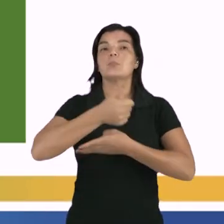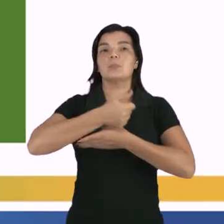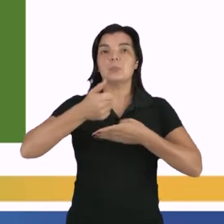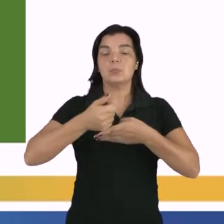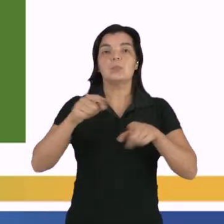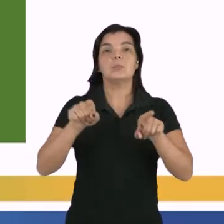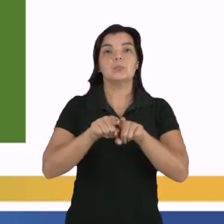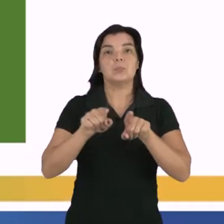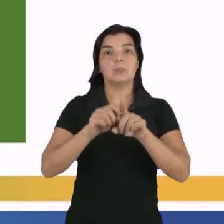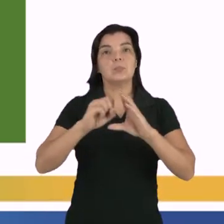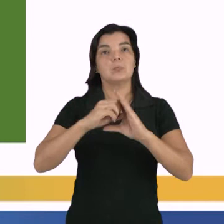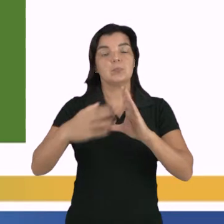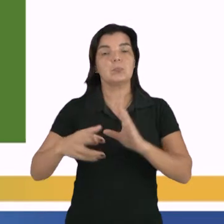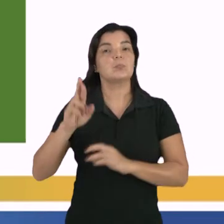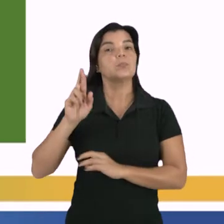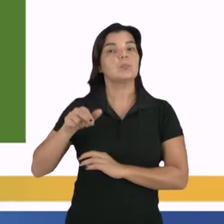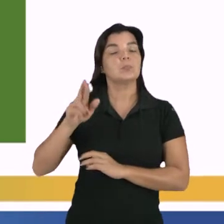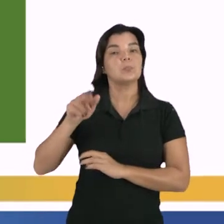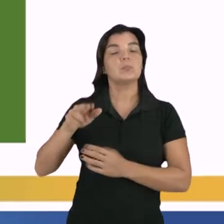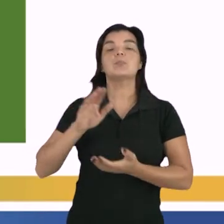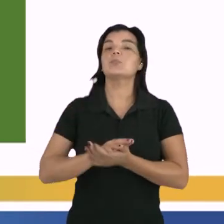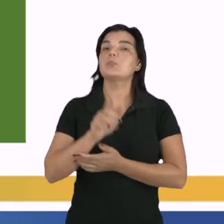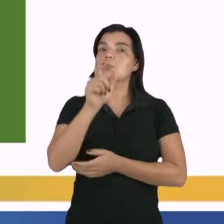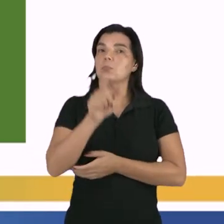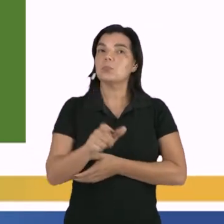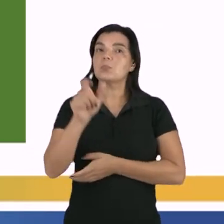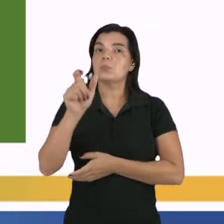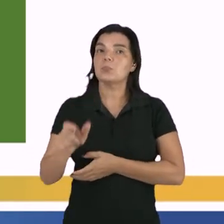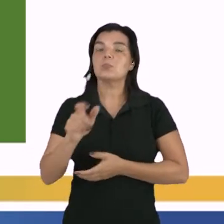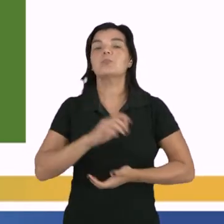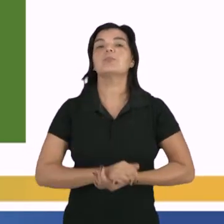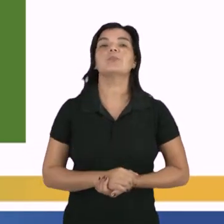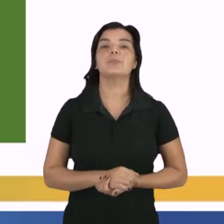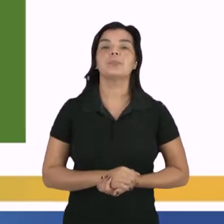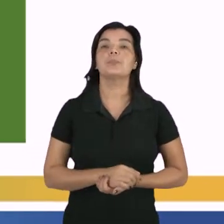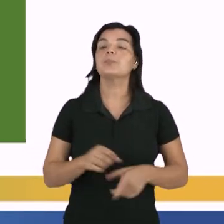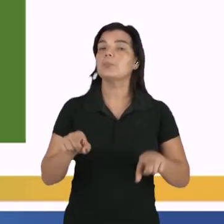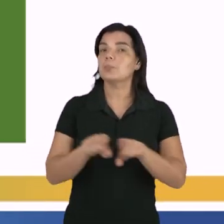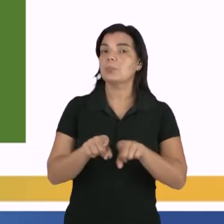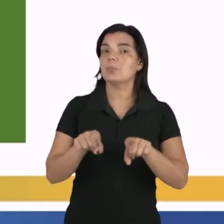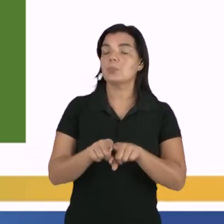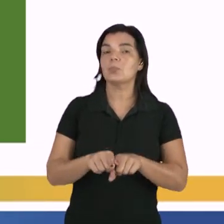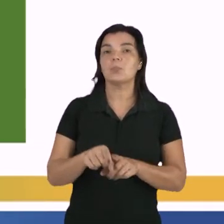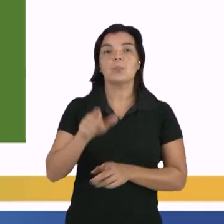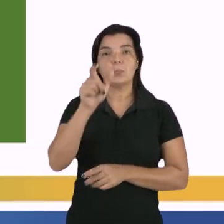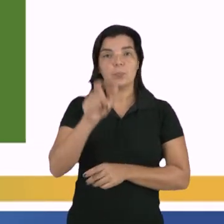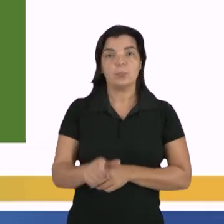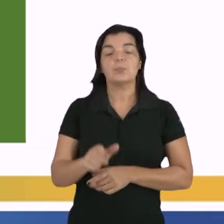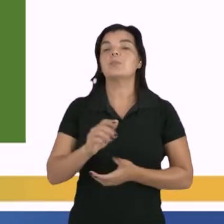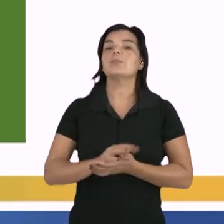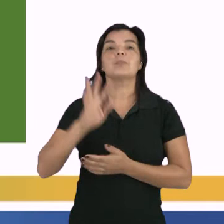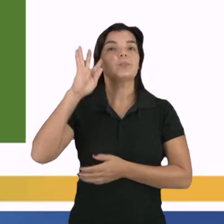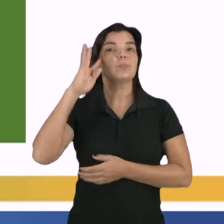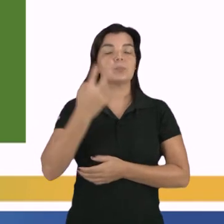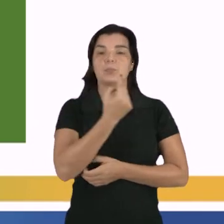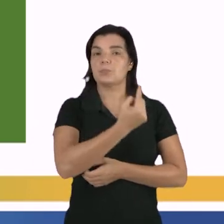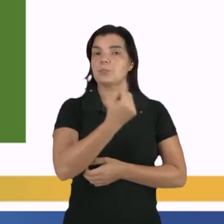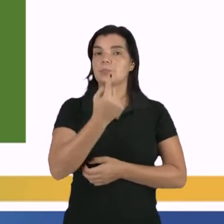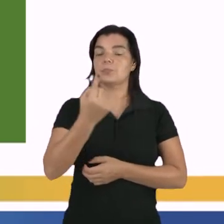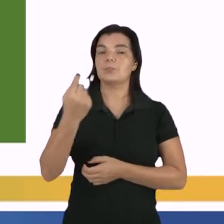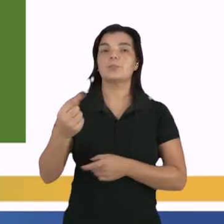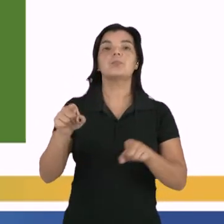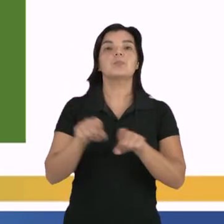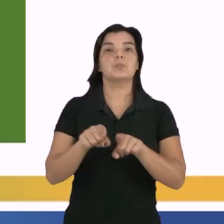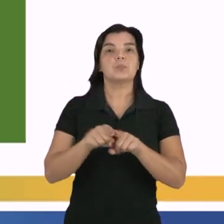moral, porque deriva da iniciativa individual do agir bem. Ele aposta no sujeito, na decisão individual